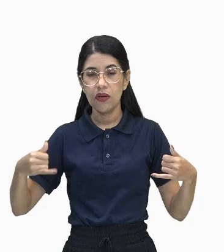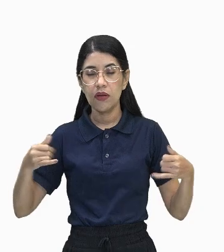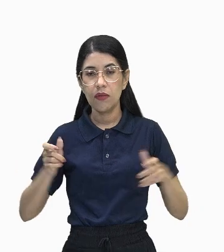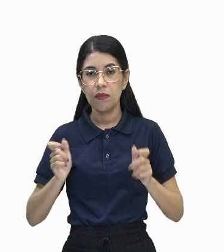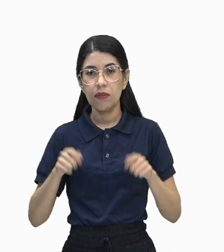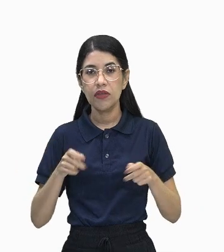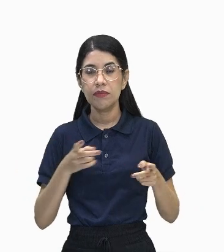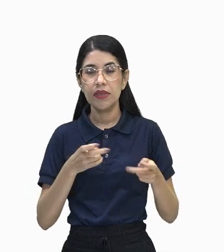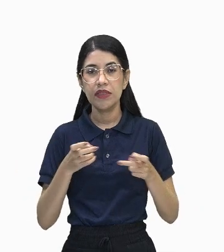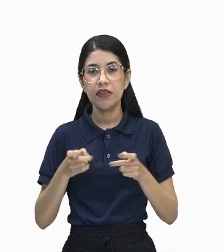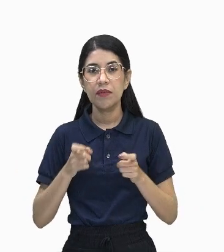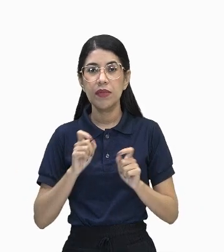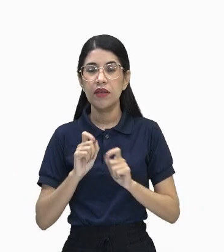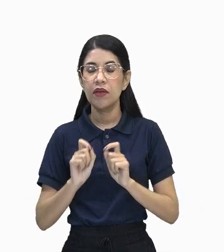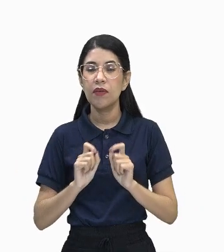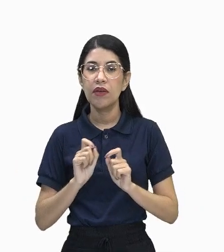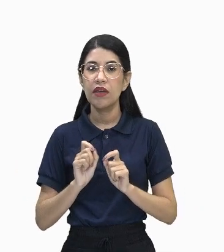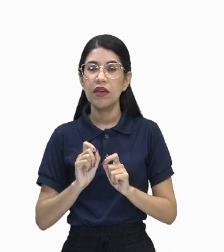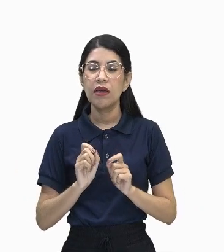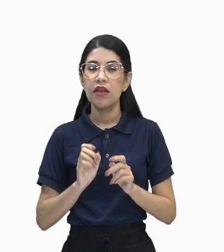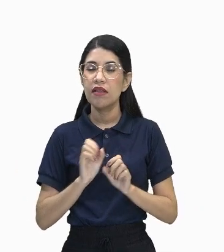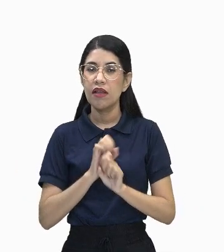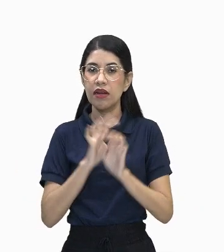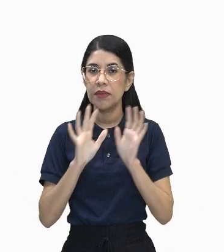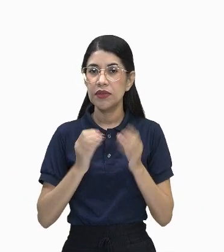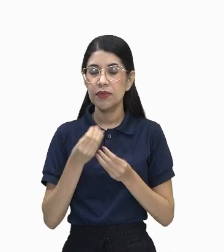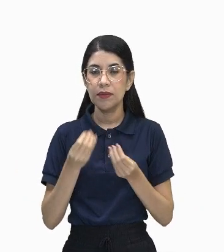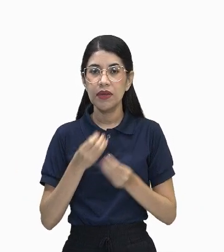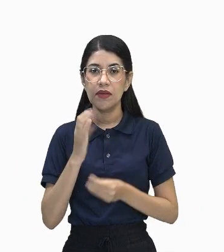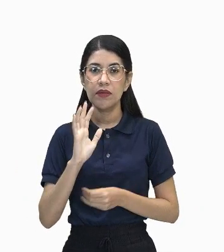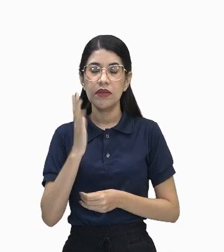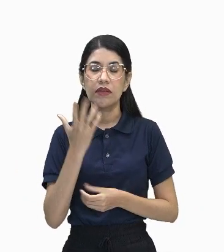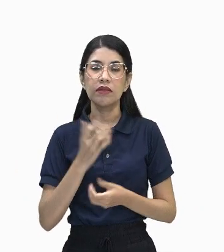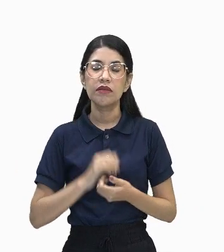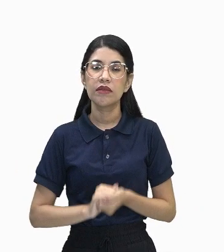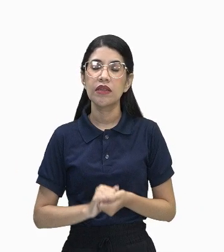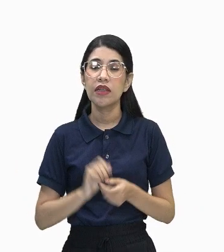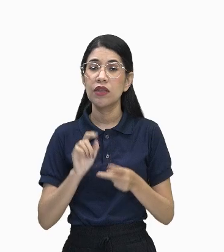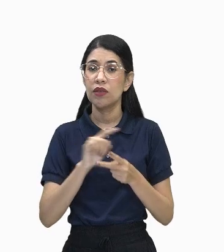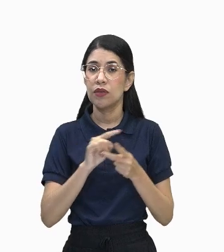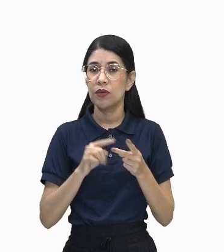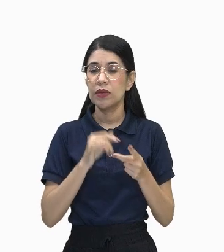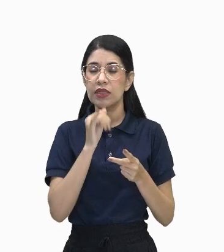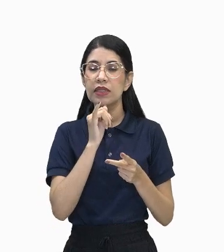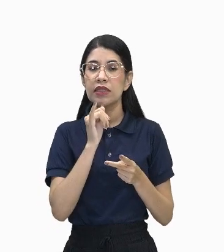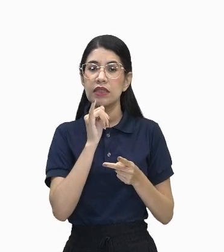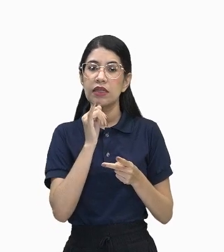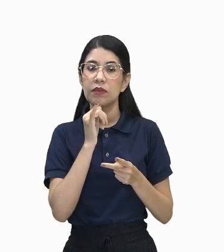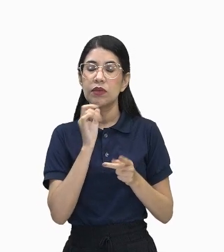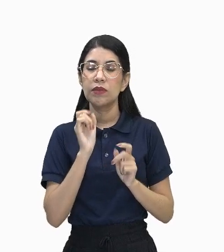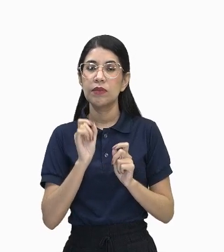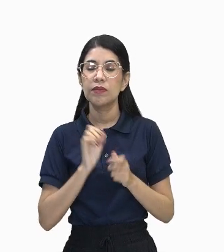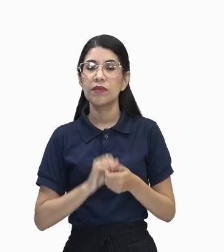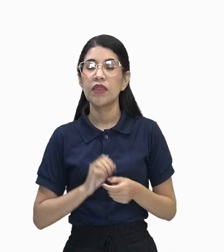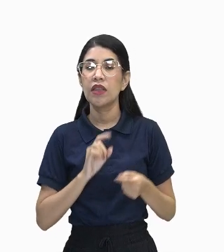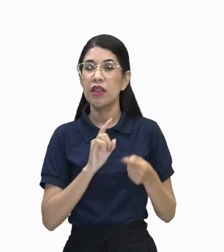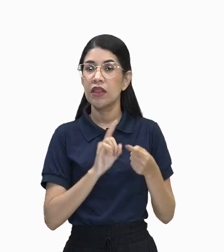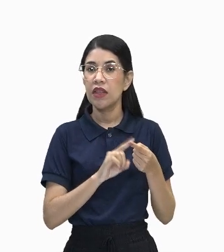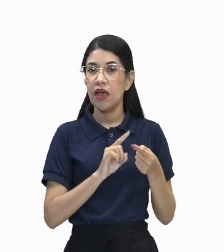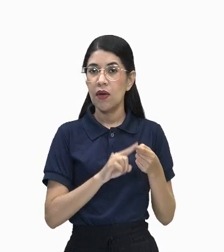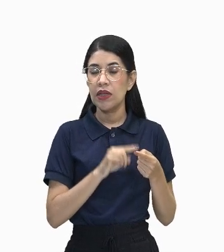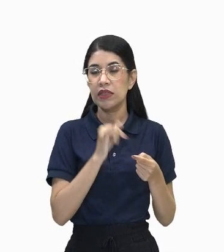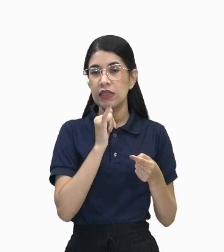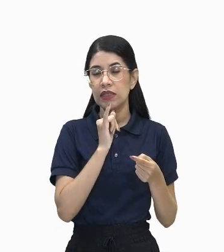podemos ver a situação acontecendo, né? Então nós vamos tratar aqui de duas situações. Na situação número